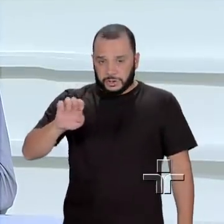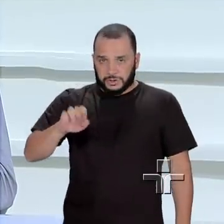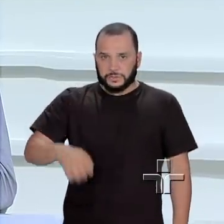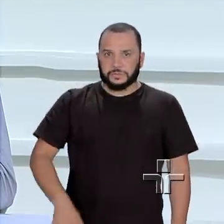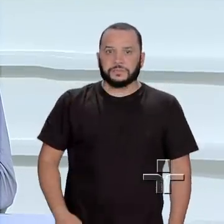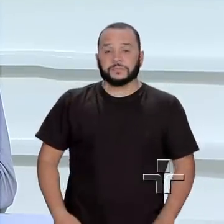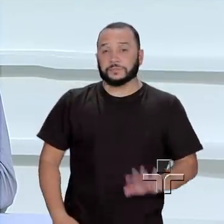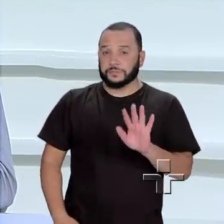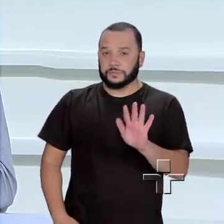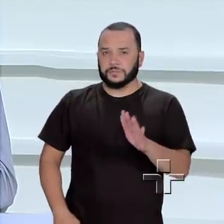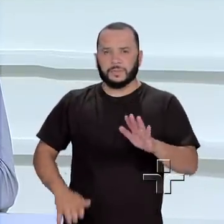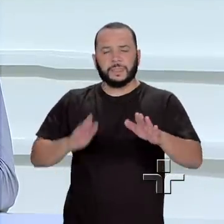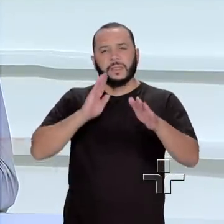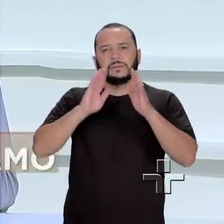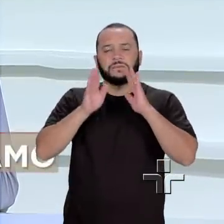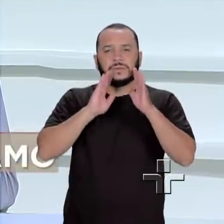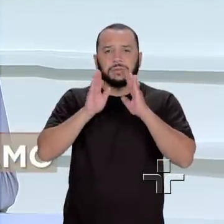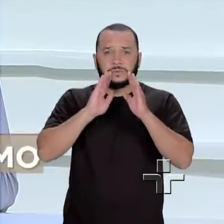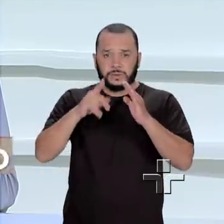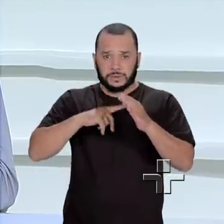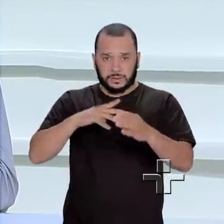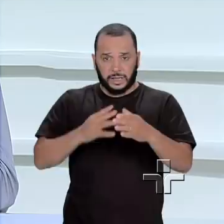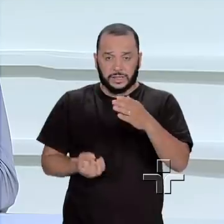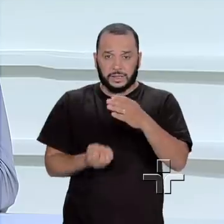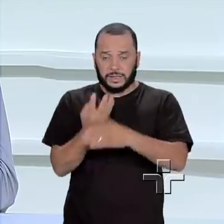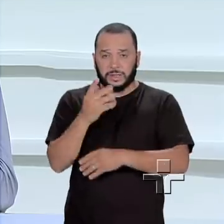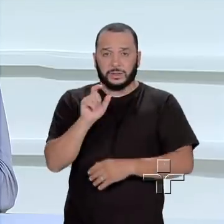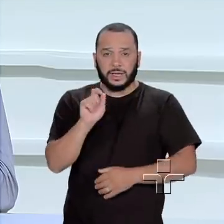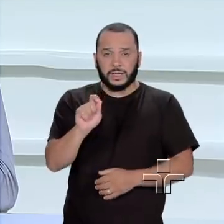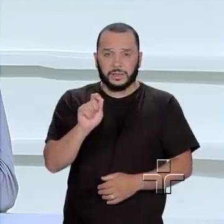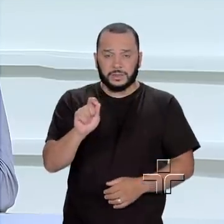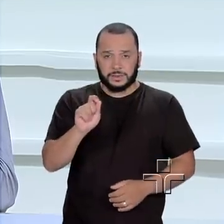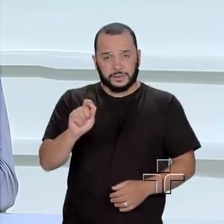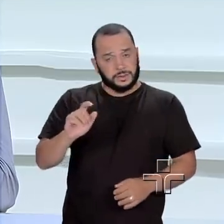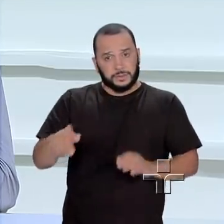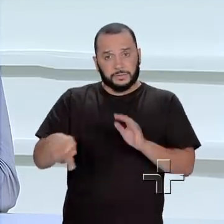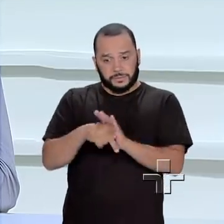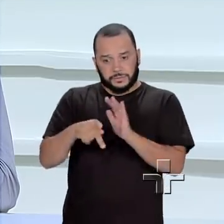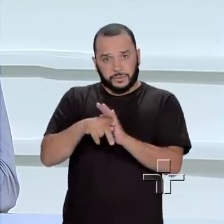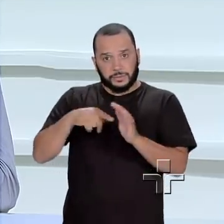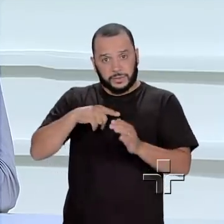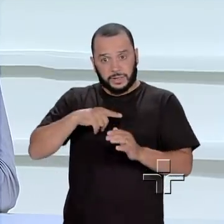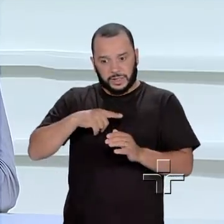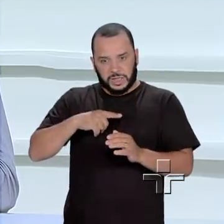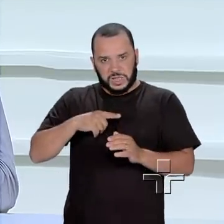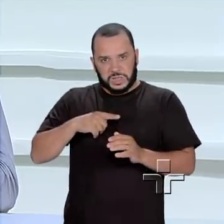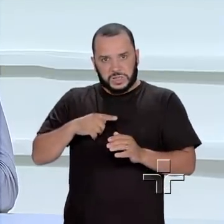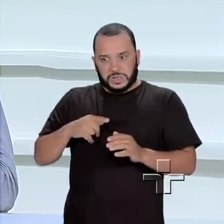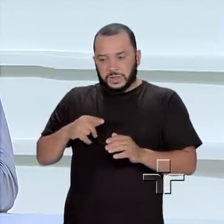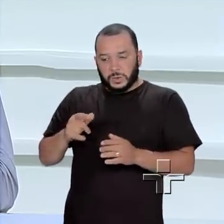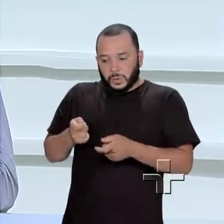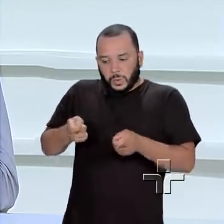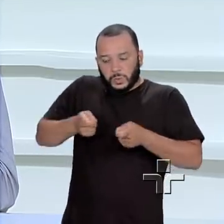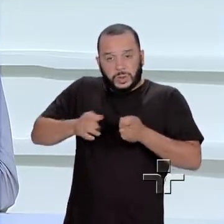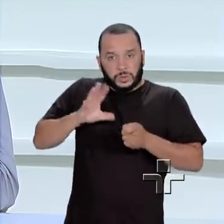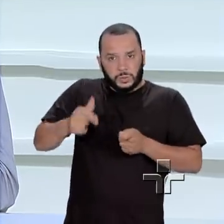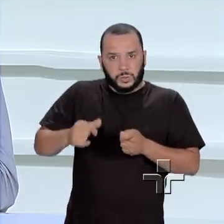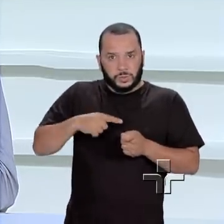está criando um monopólio, né? Ele é dono do WhatsApp, ele é dono do Instagram.